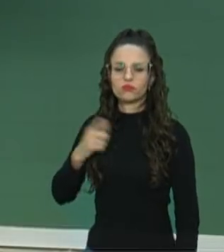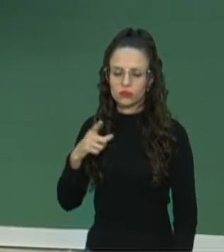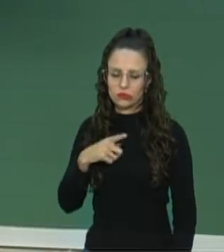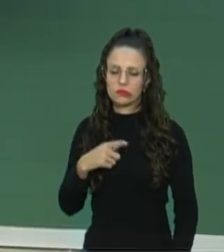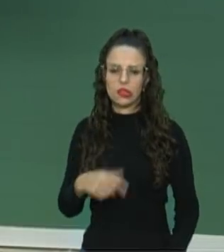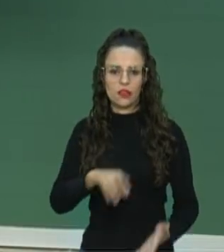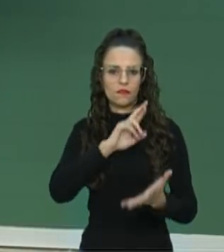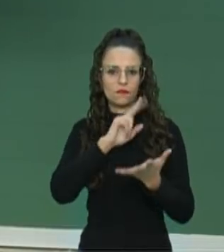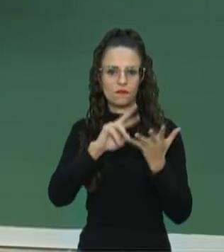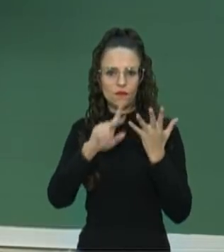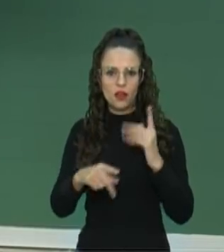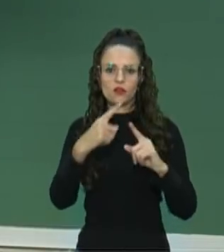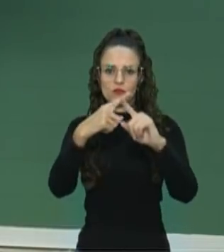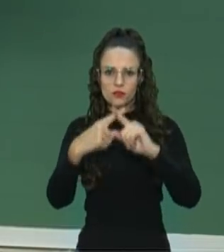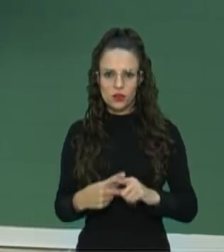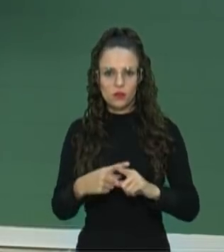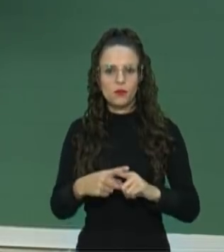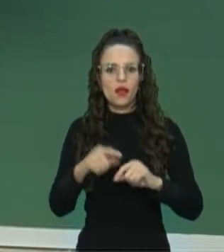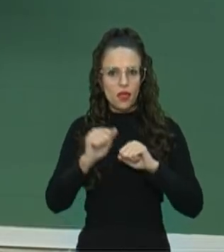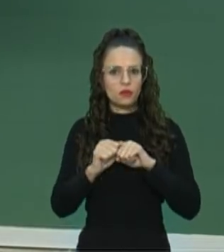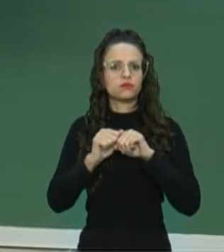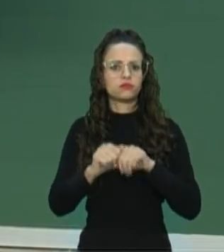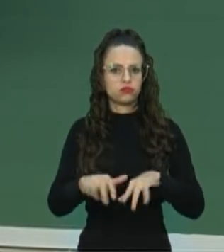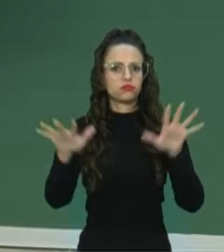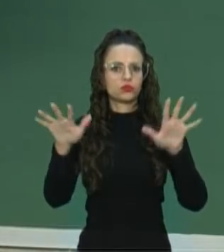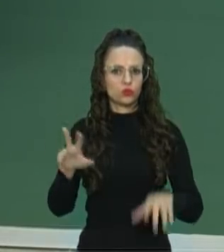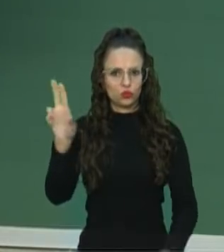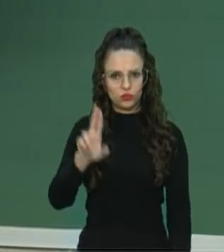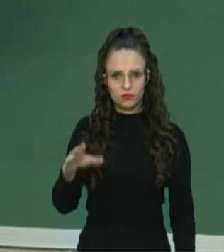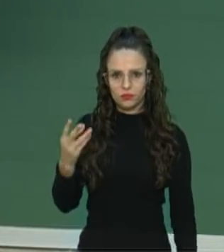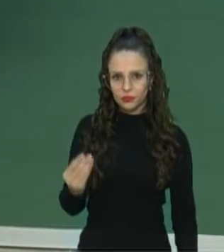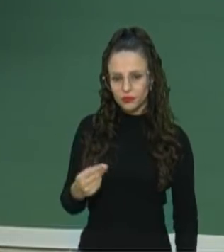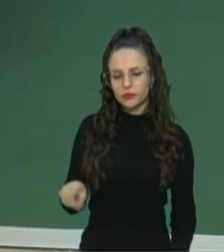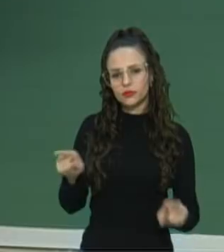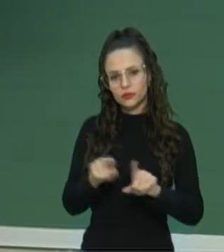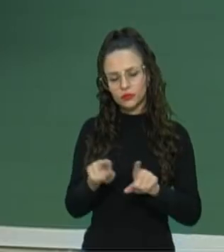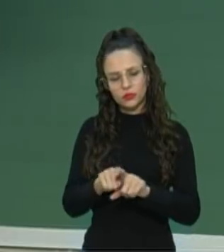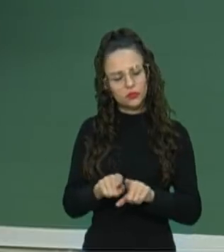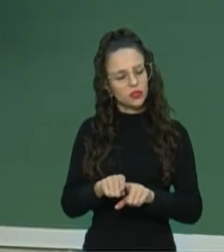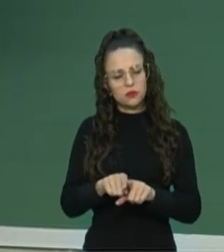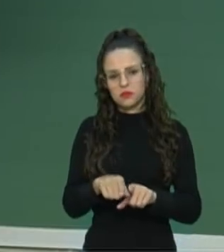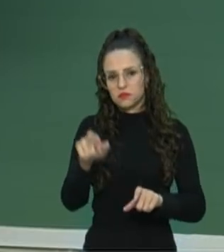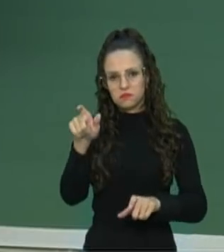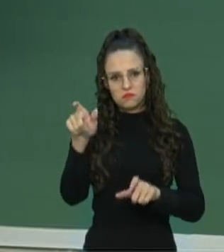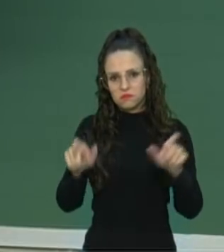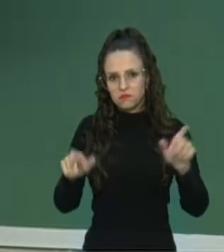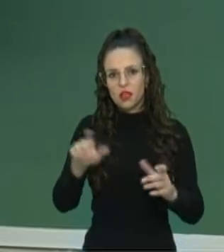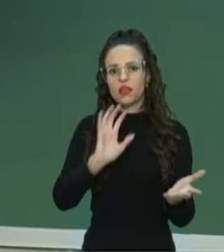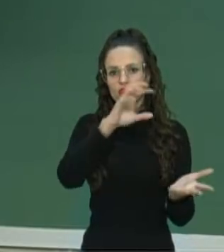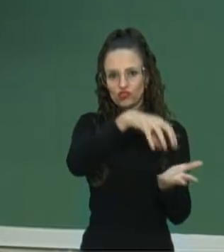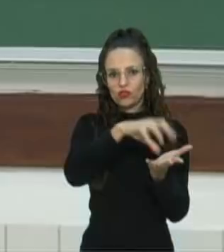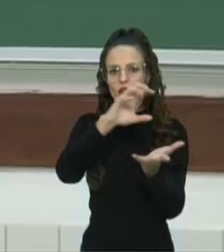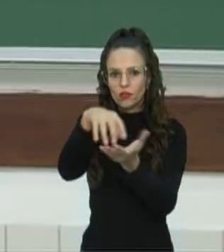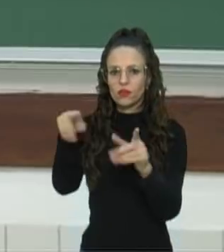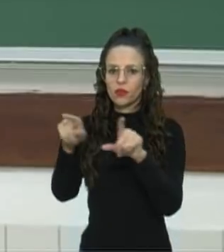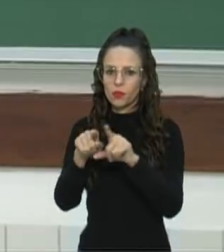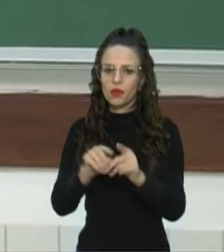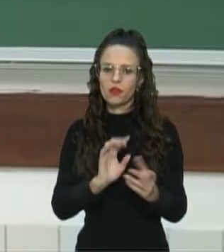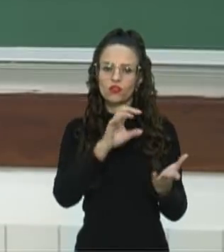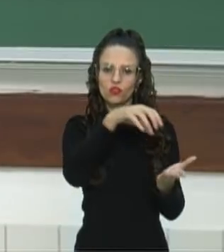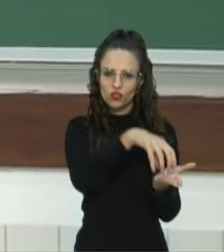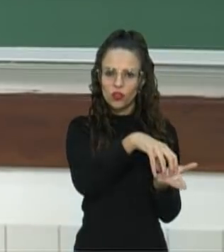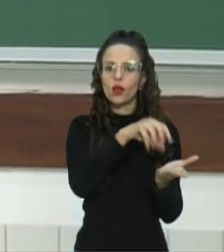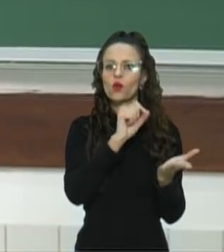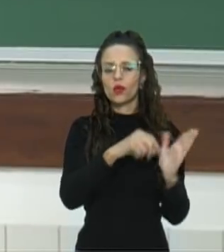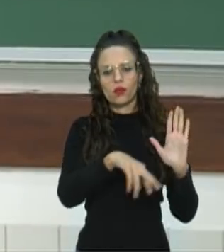existem vários campeonatos, é muito difundido, bastante utilizada também por várias entidades, né? Então temos a